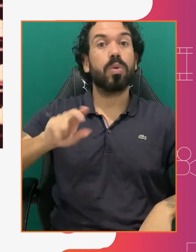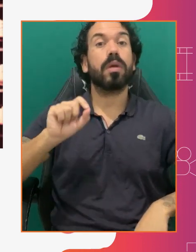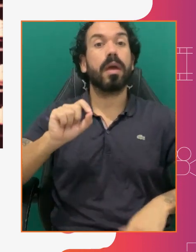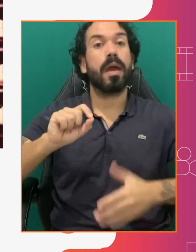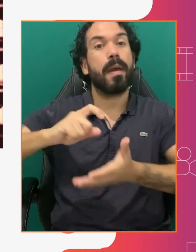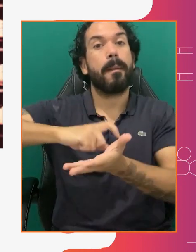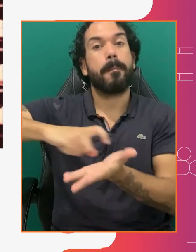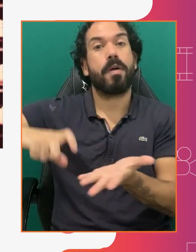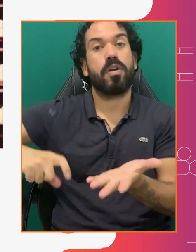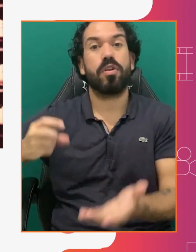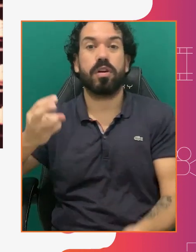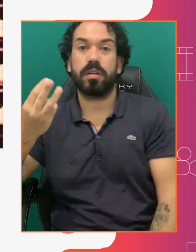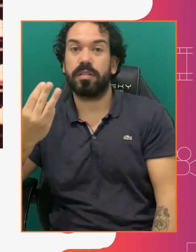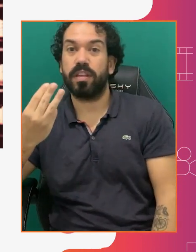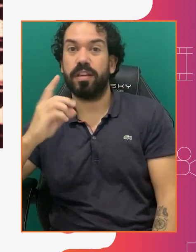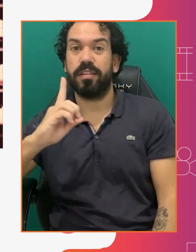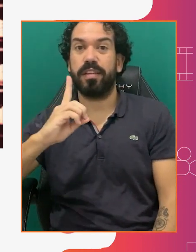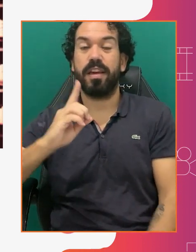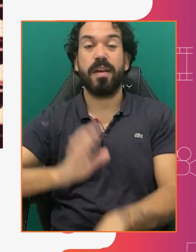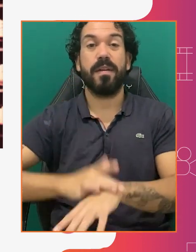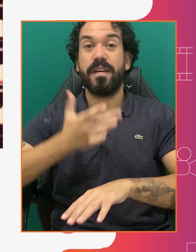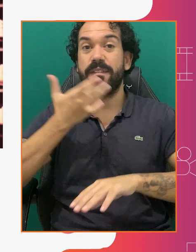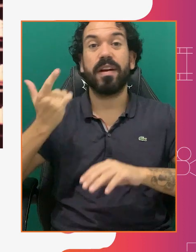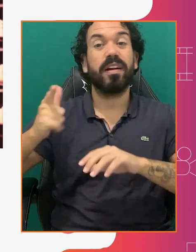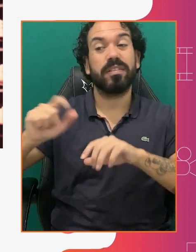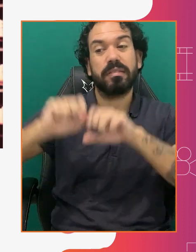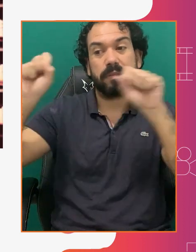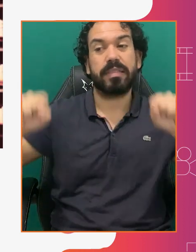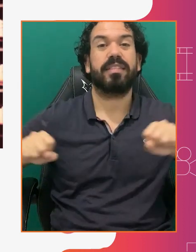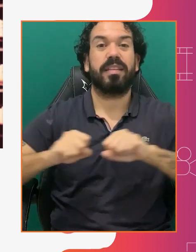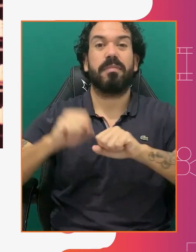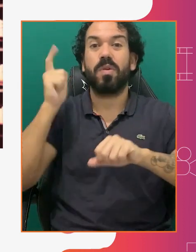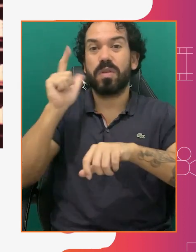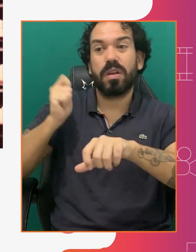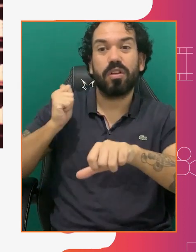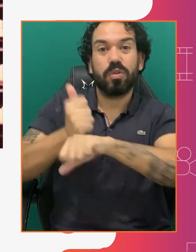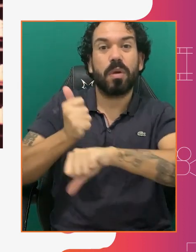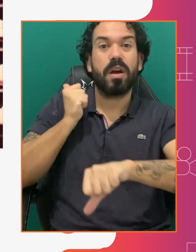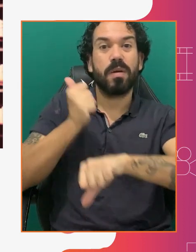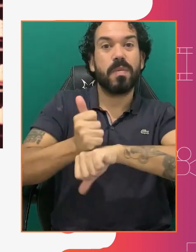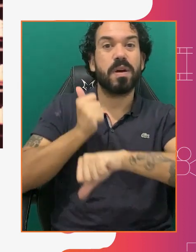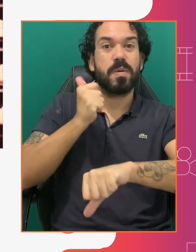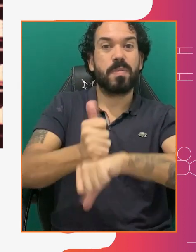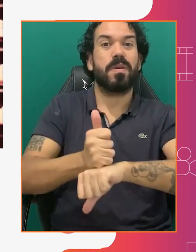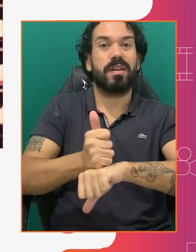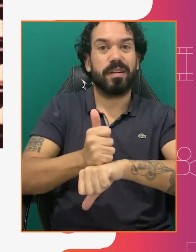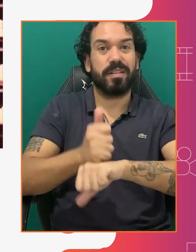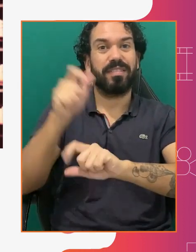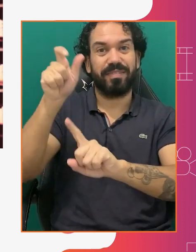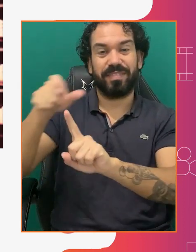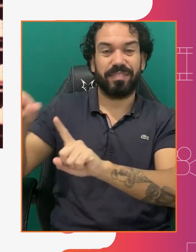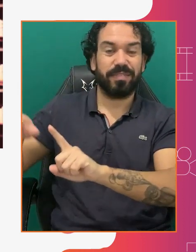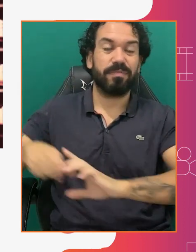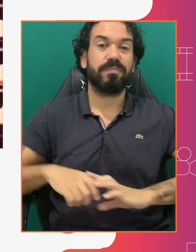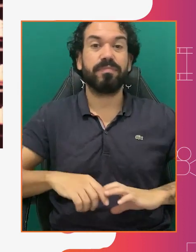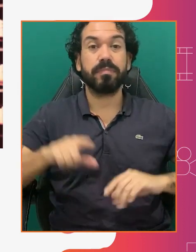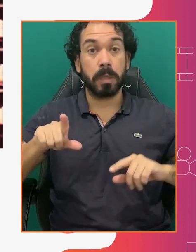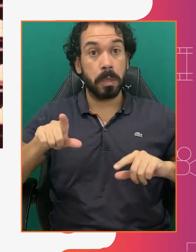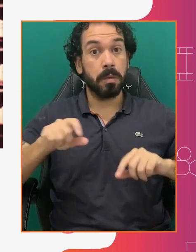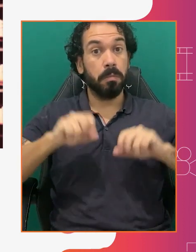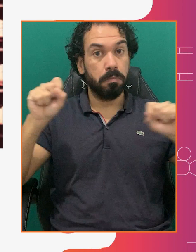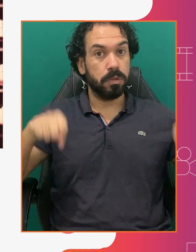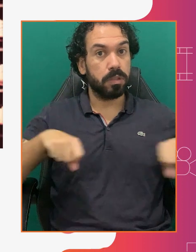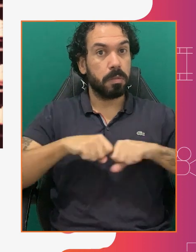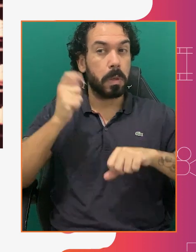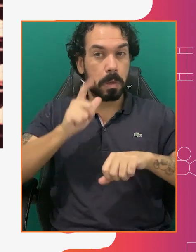uso de impressoras 3D para facilitar o sistema de substituição dos personagens. Nesse sistema